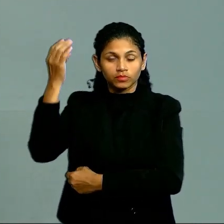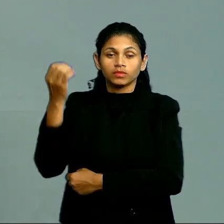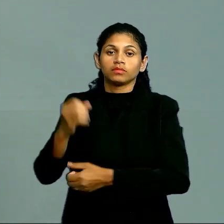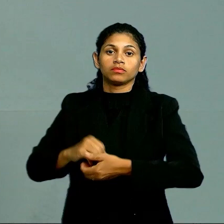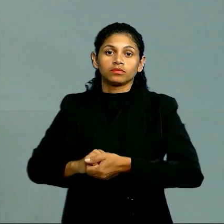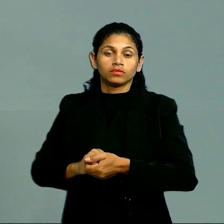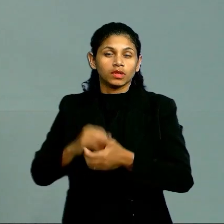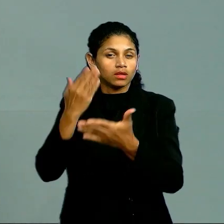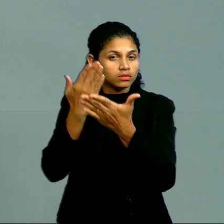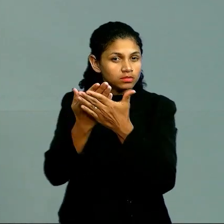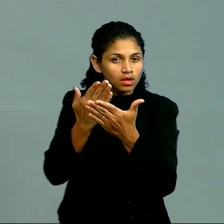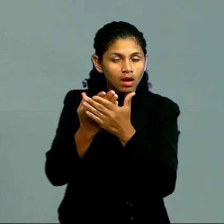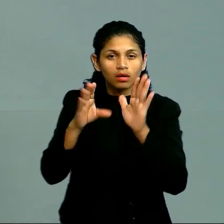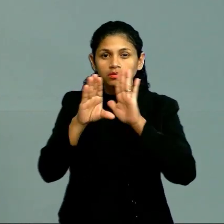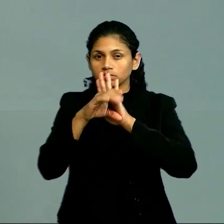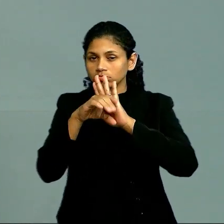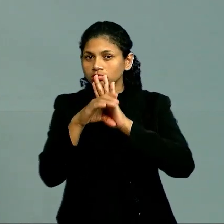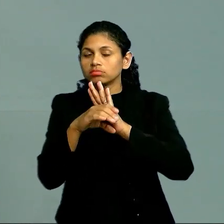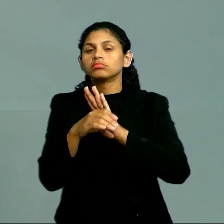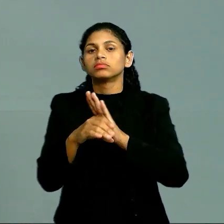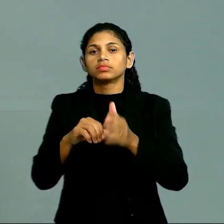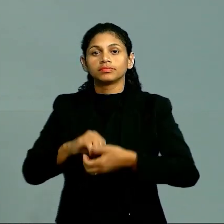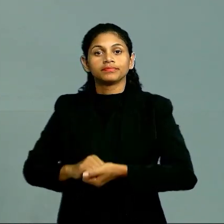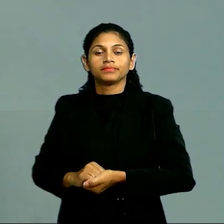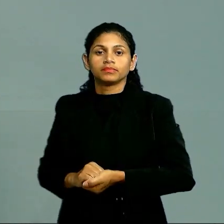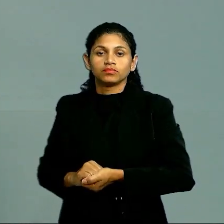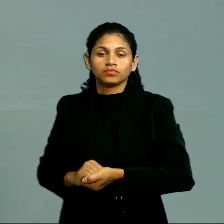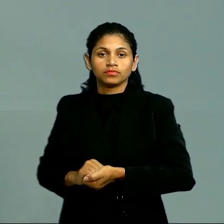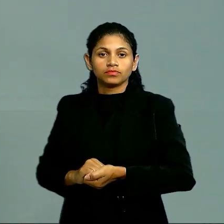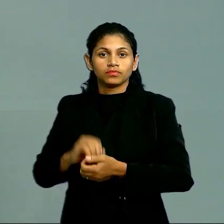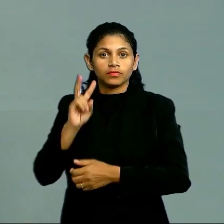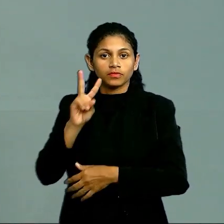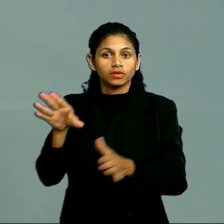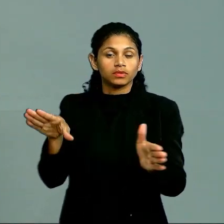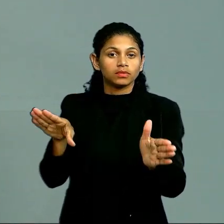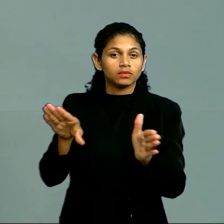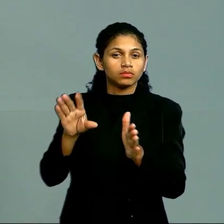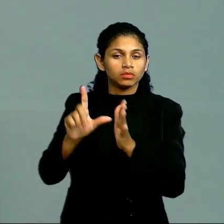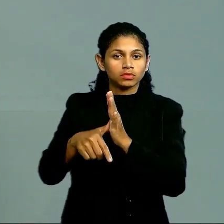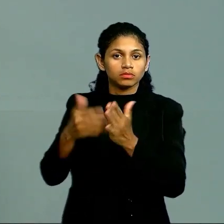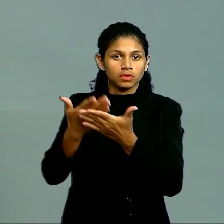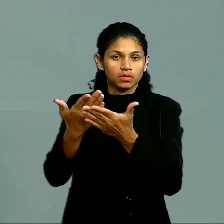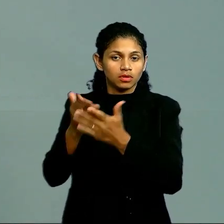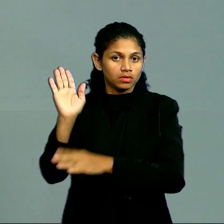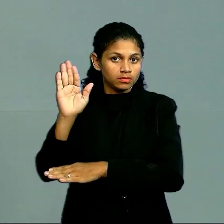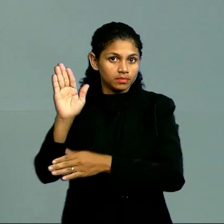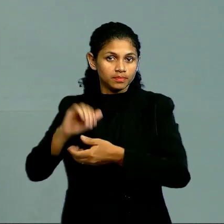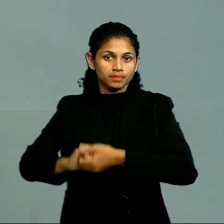dentro das nossas aulas e conteúdos, tá? Então a gente vê na próxima aula e tchau, tchau!